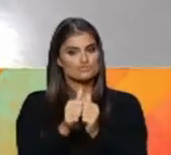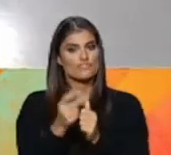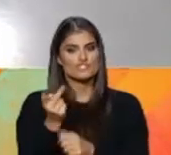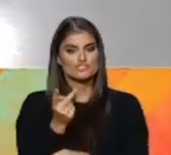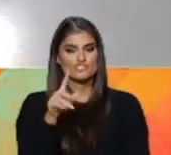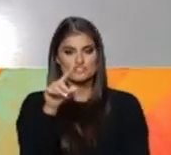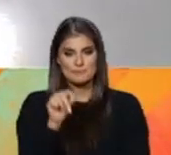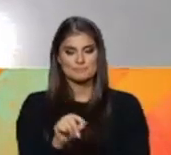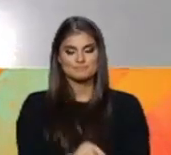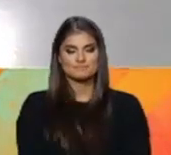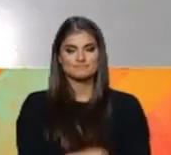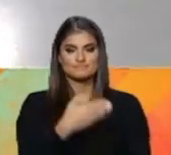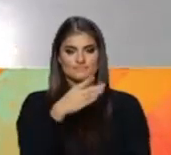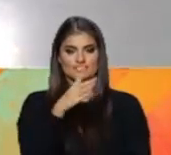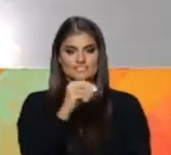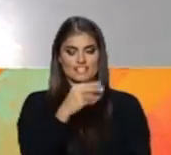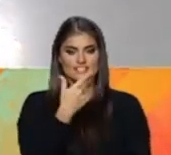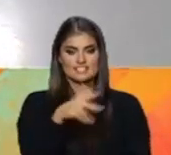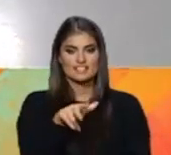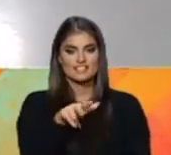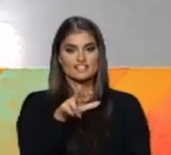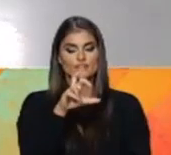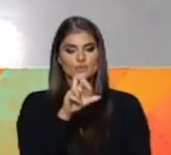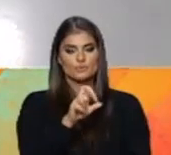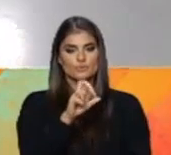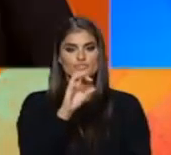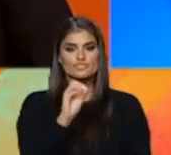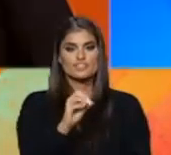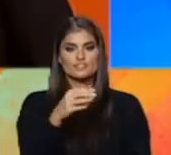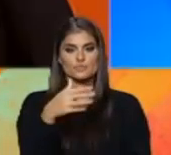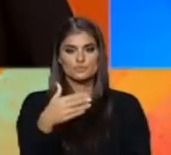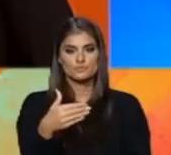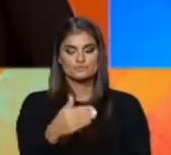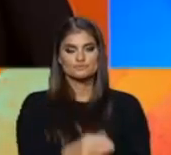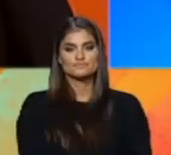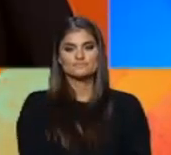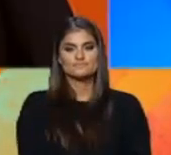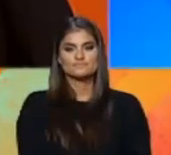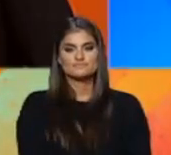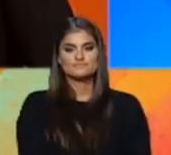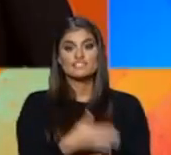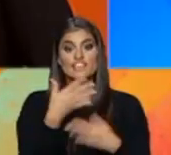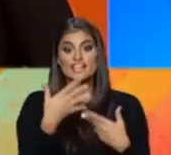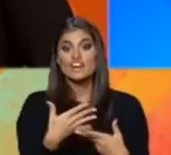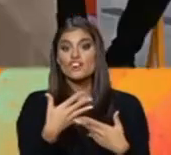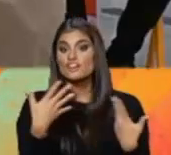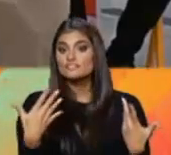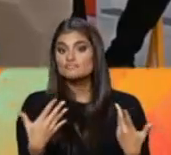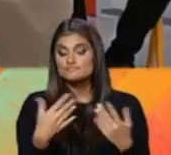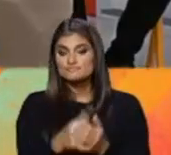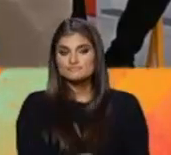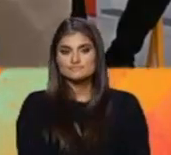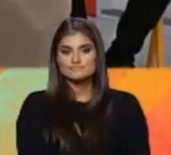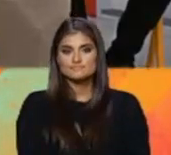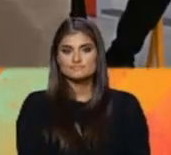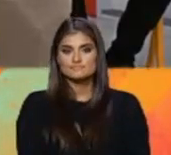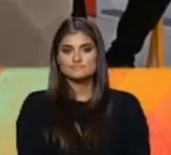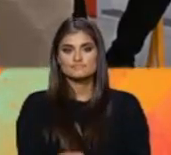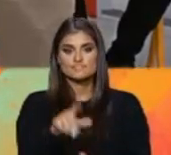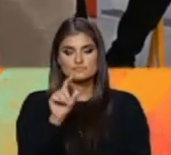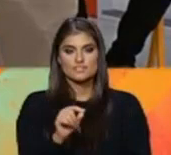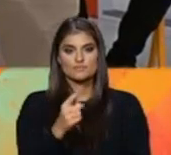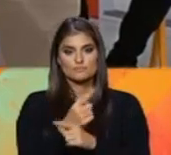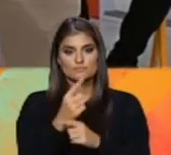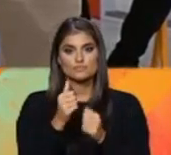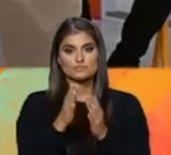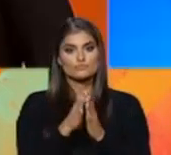bem. 760, 100, 80. E agora, o chavão. Qual é? Tudo que